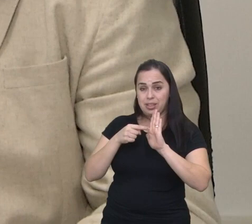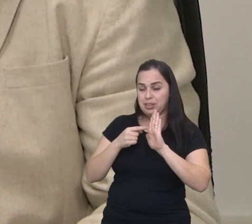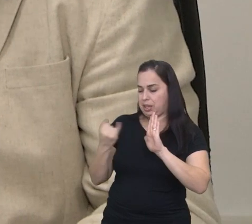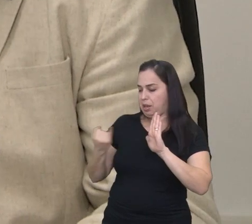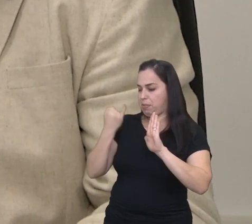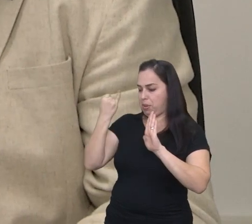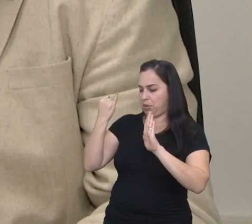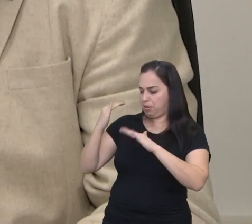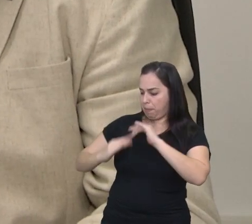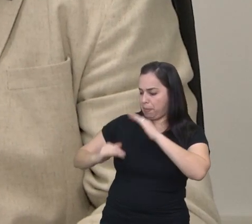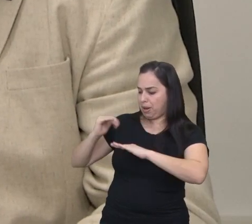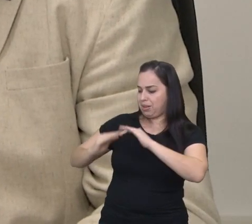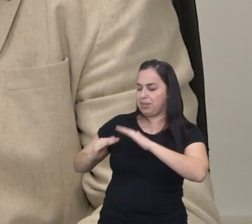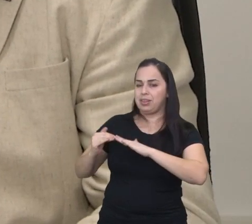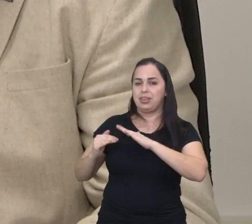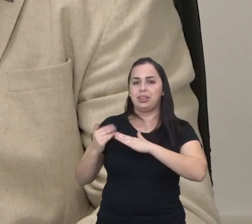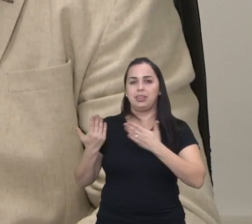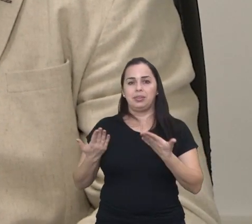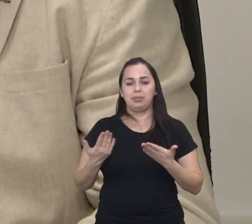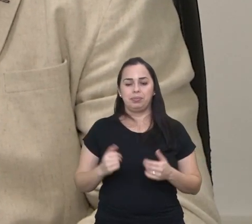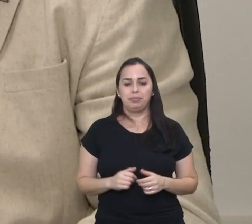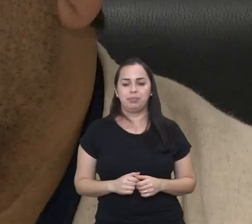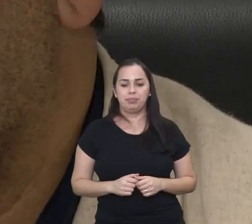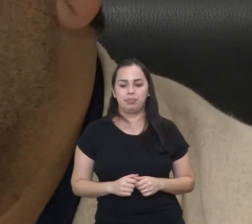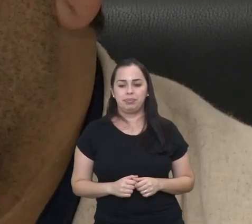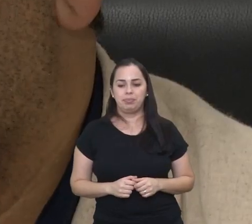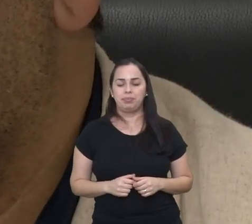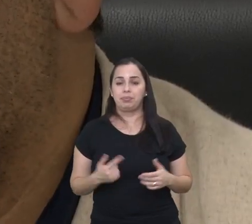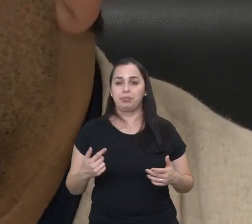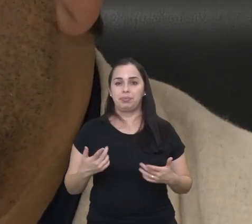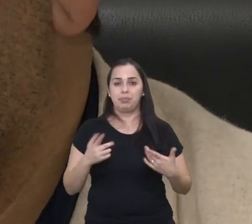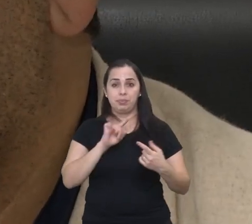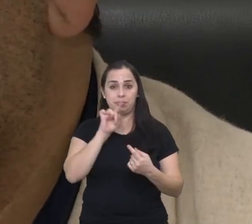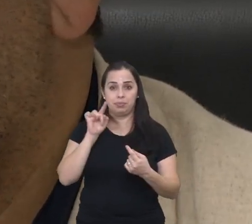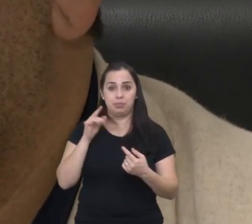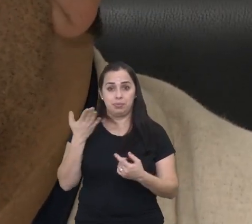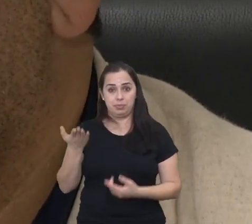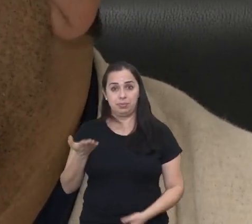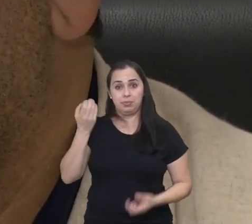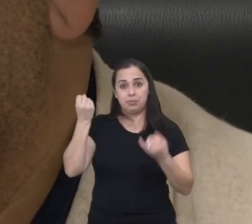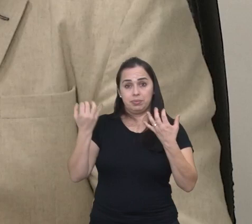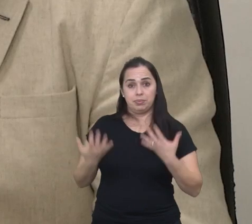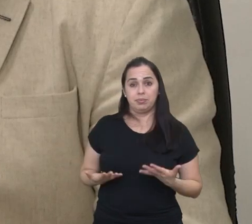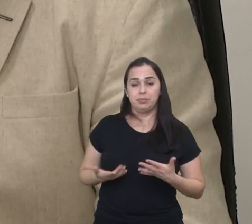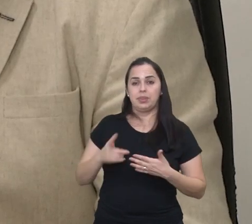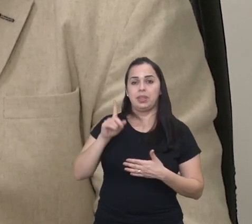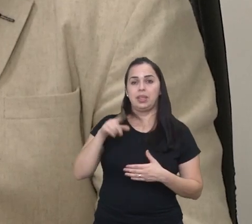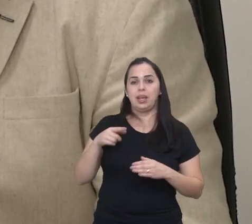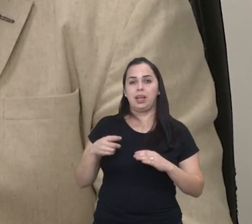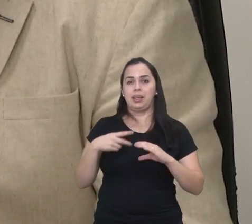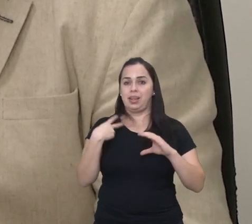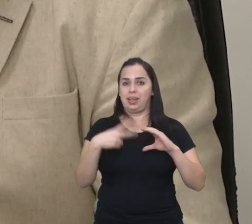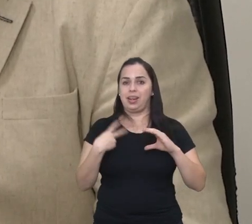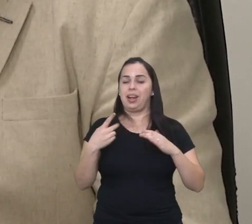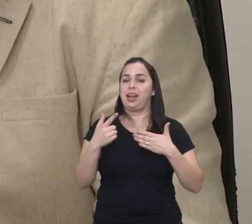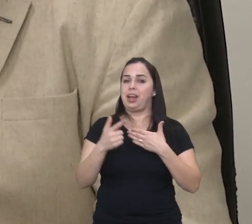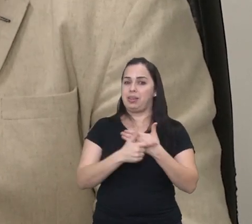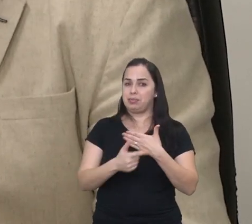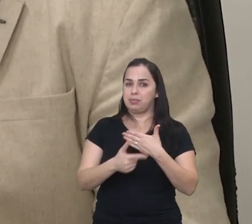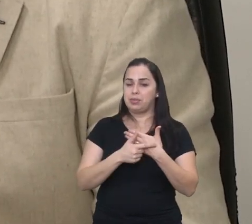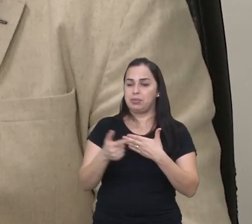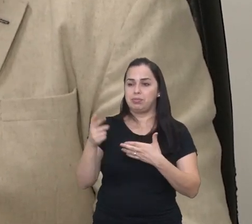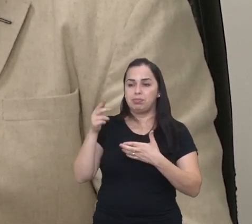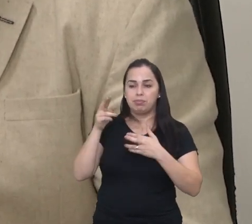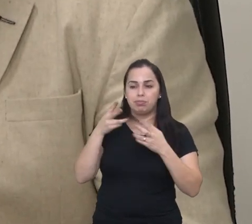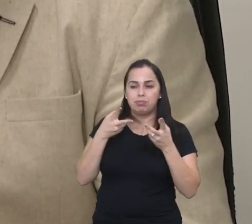prática e foi para isso que nós colocamos então em pauta. E como aponta o vereador Marcelo Garcia, é papel do Poder Legislativo